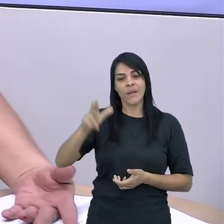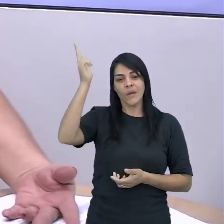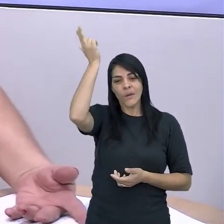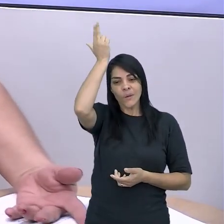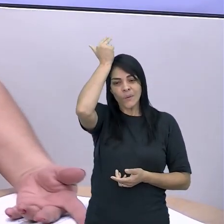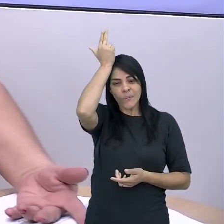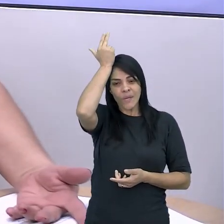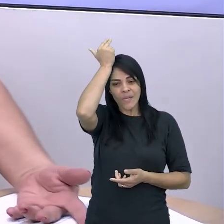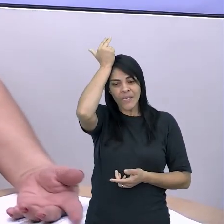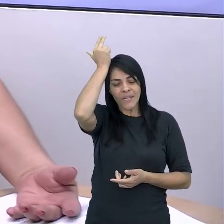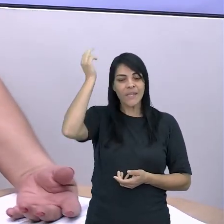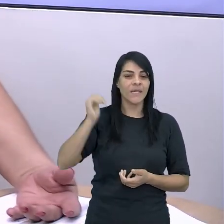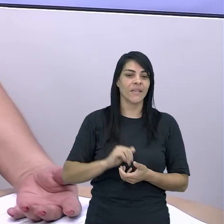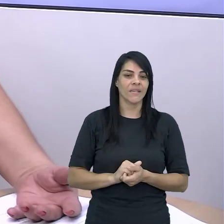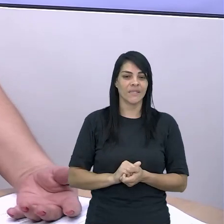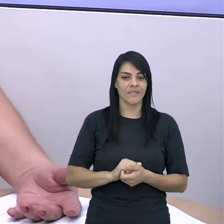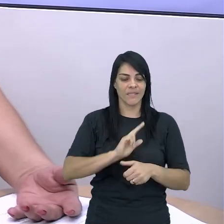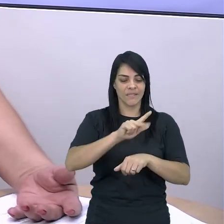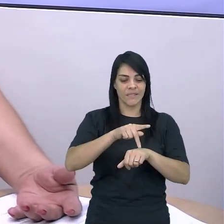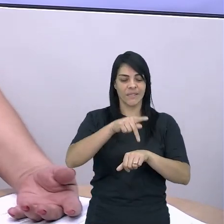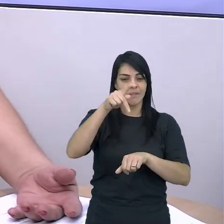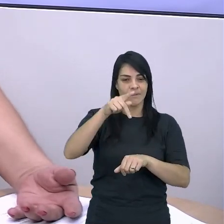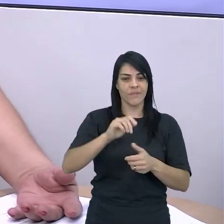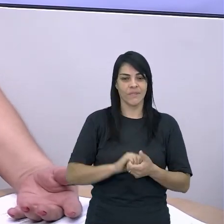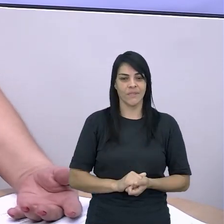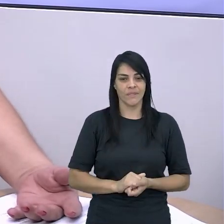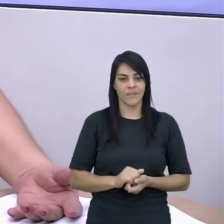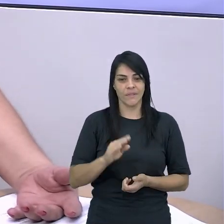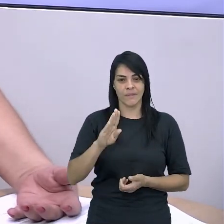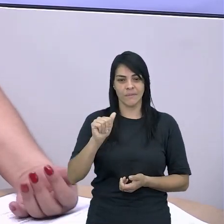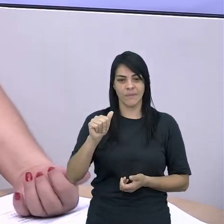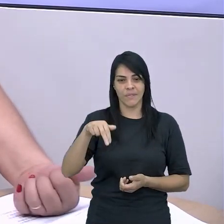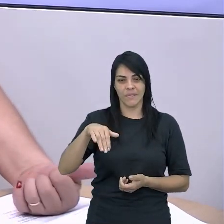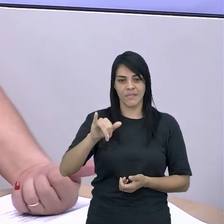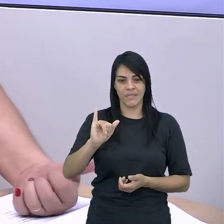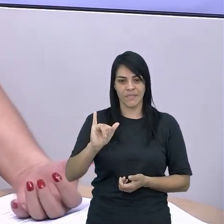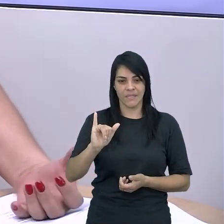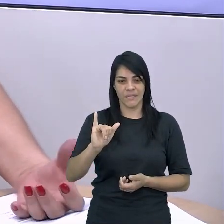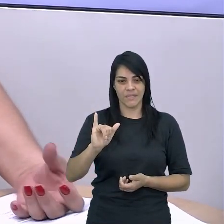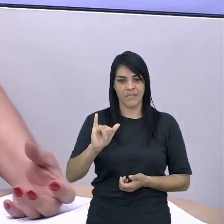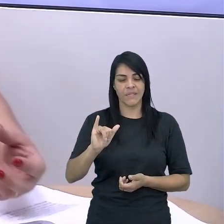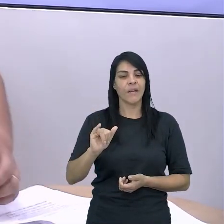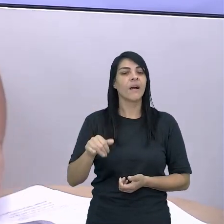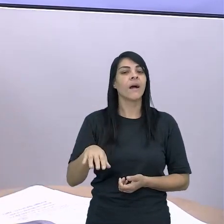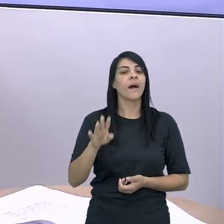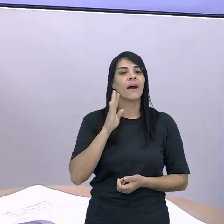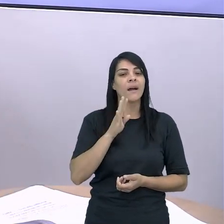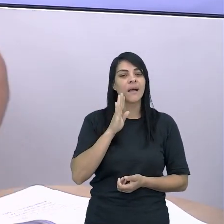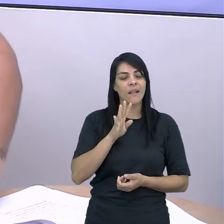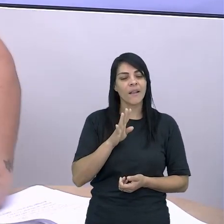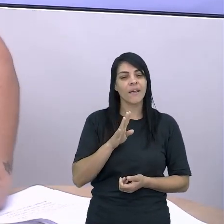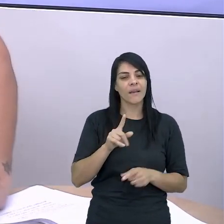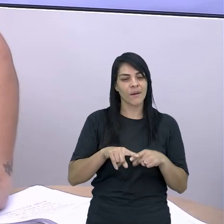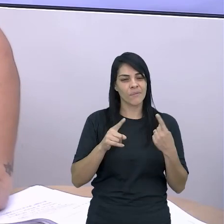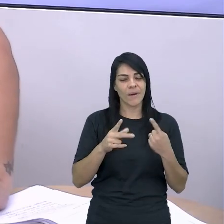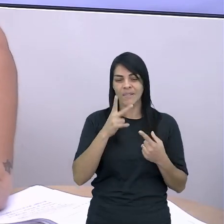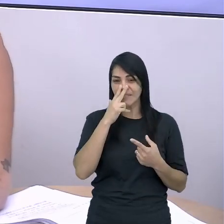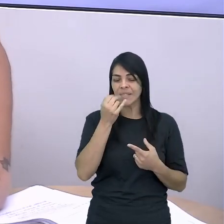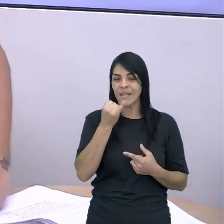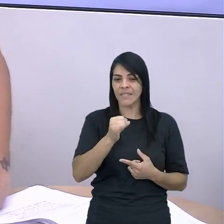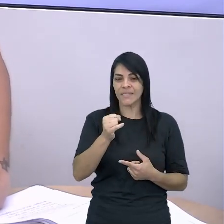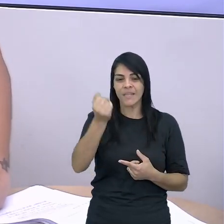da Páscoa. A gente também vai chamar de bunny, ok? Ah, legal, tá. Mas será que é coelho no